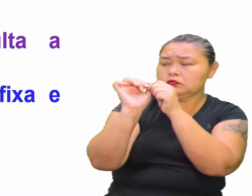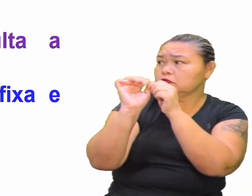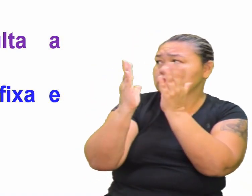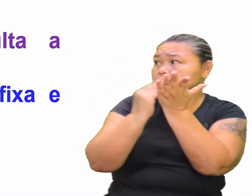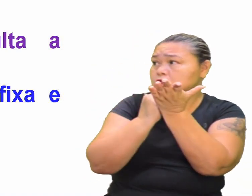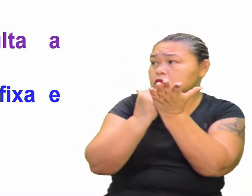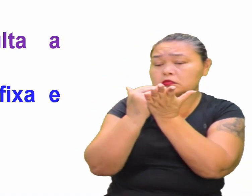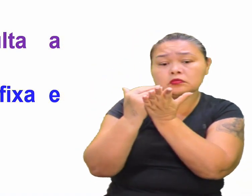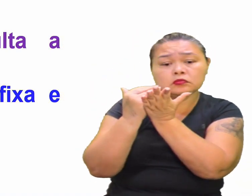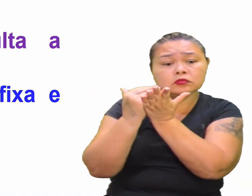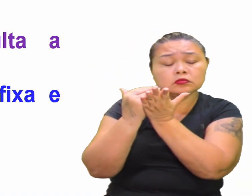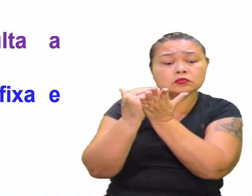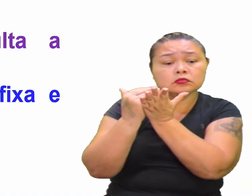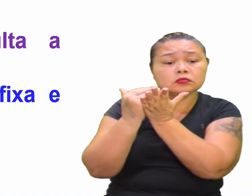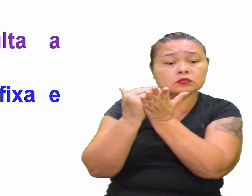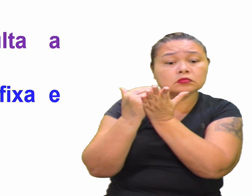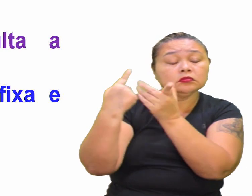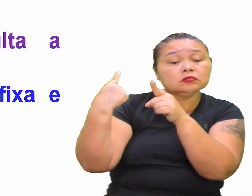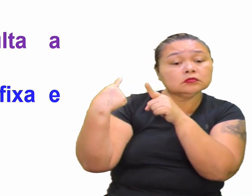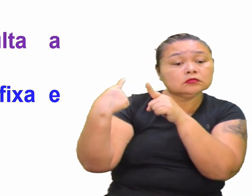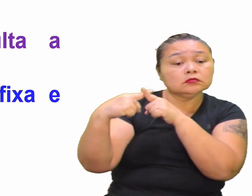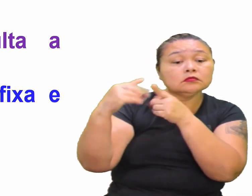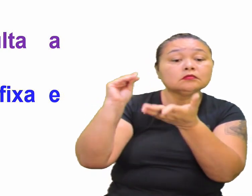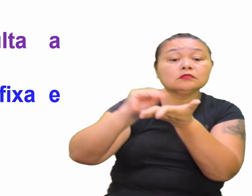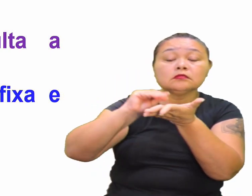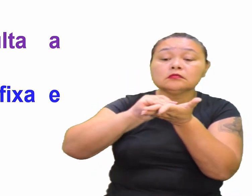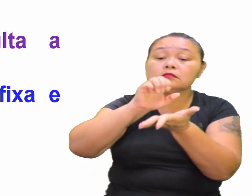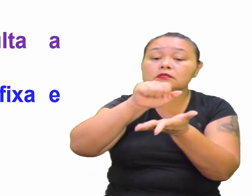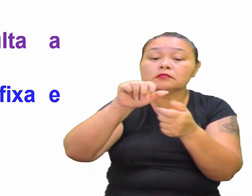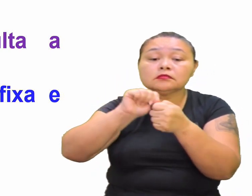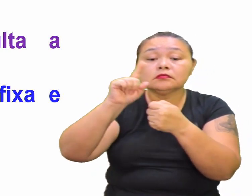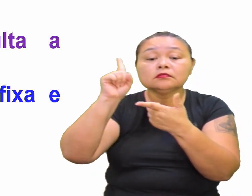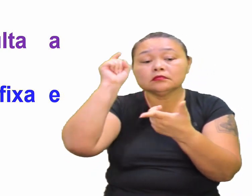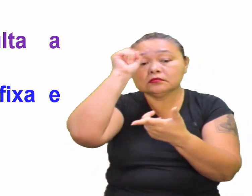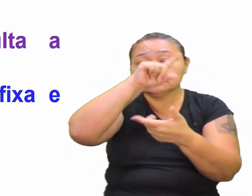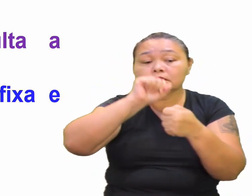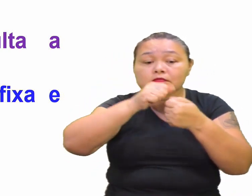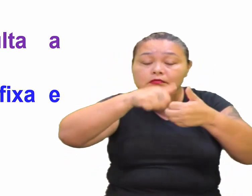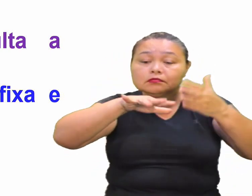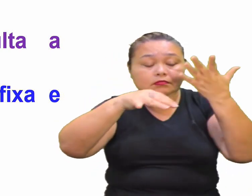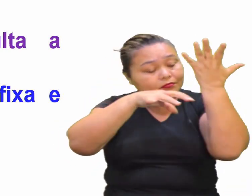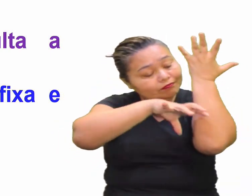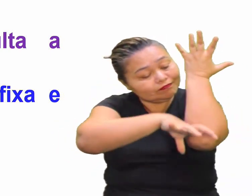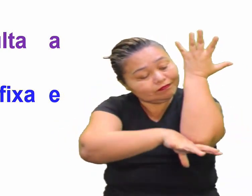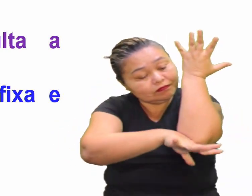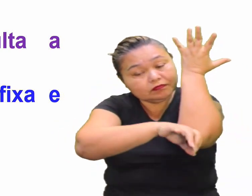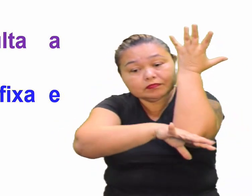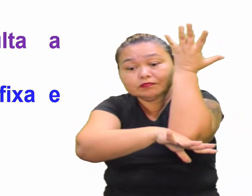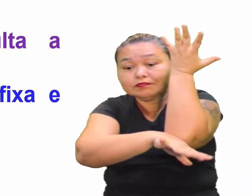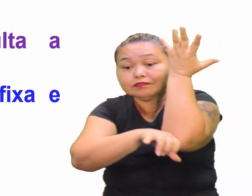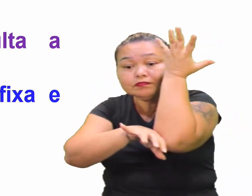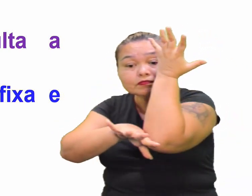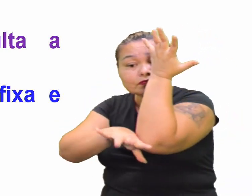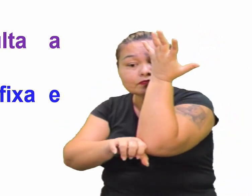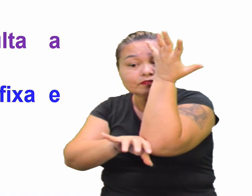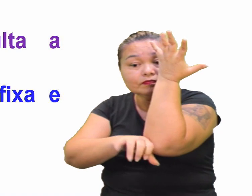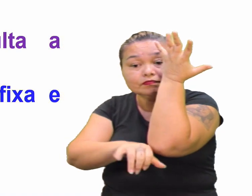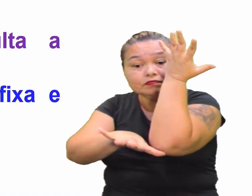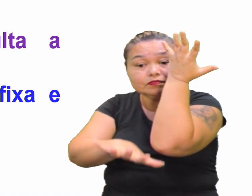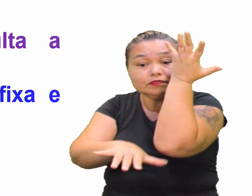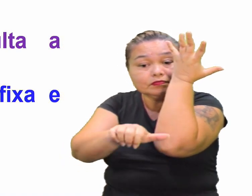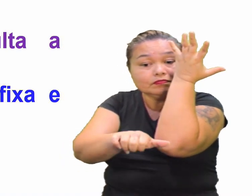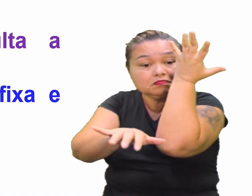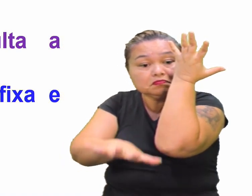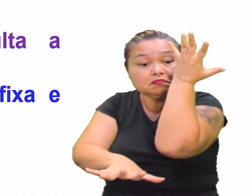aí, nesse exemplo aí? Porque a ausência de solo dificulta o quê? A fixação dos vegetais. É mais um ponto,